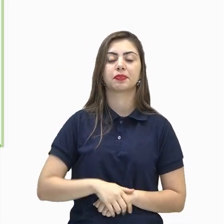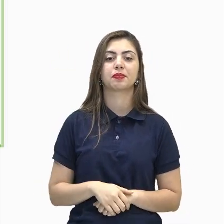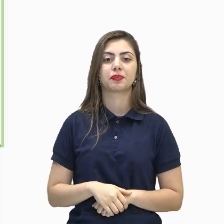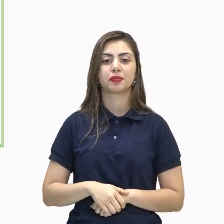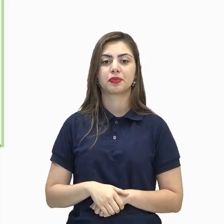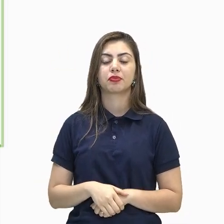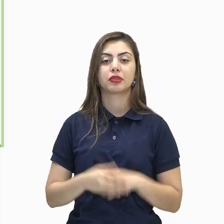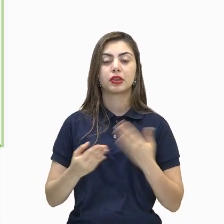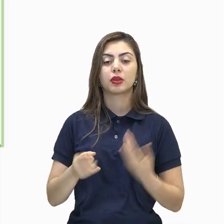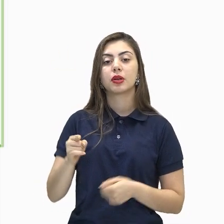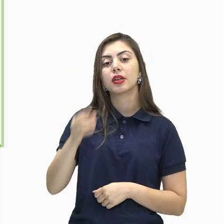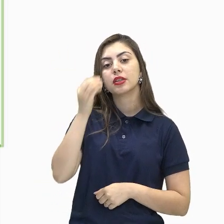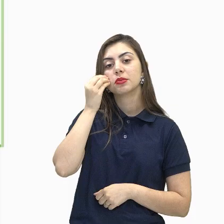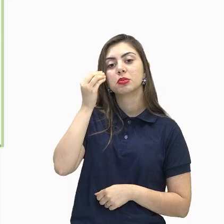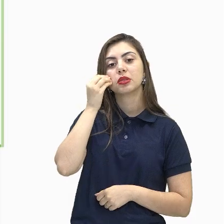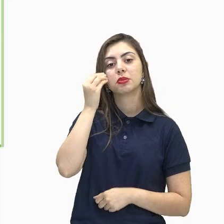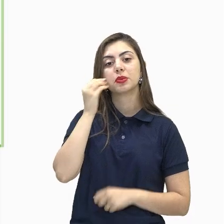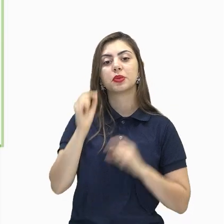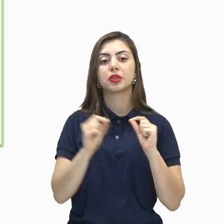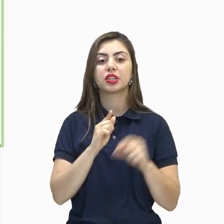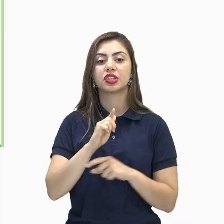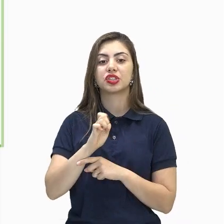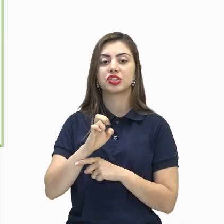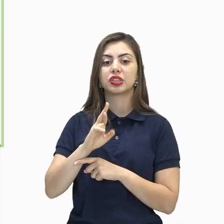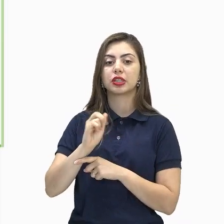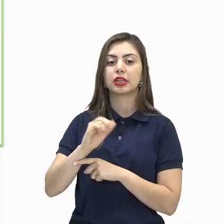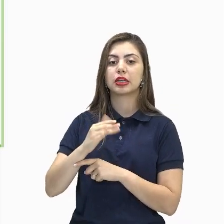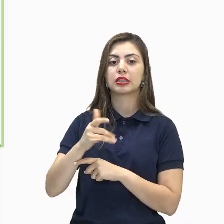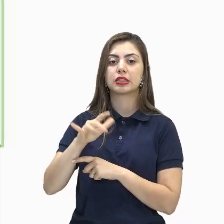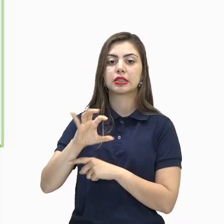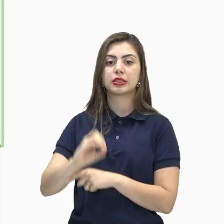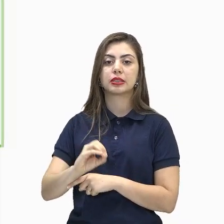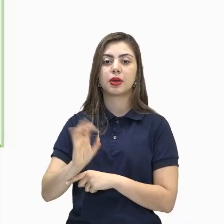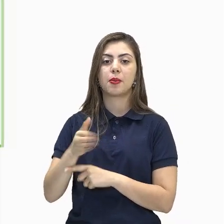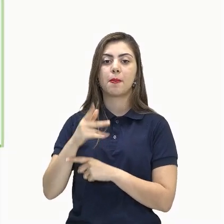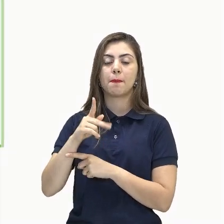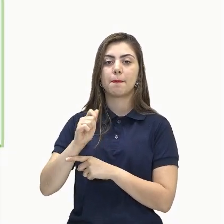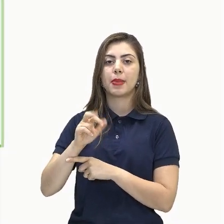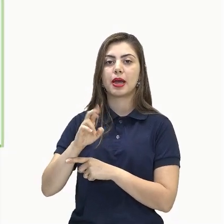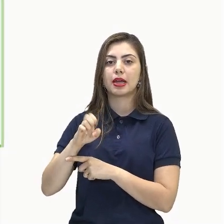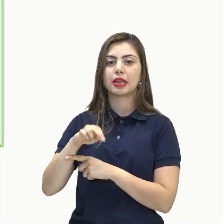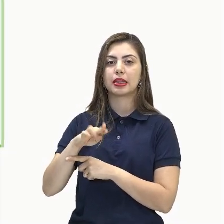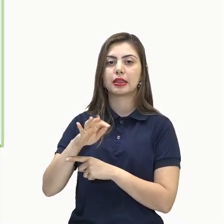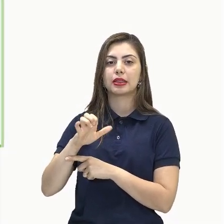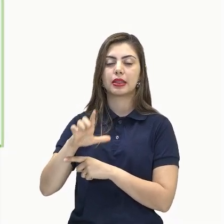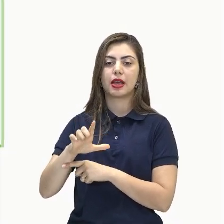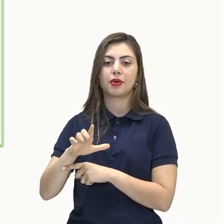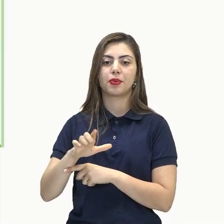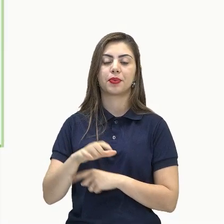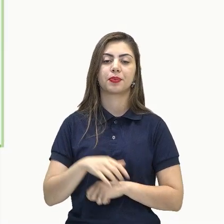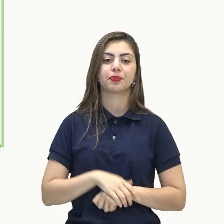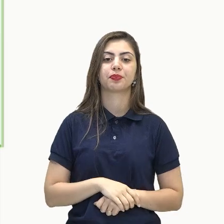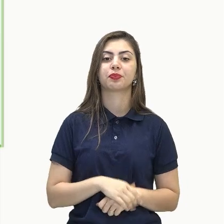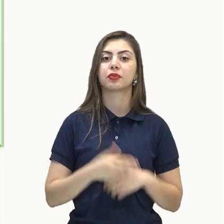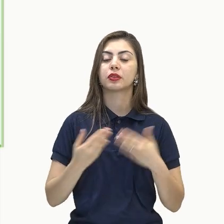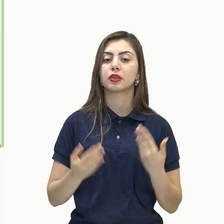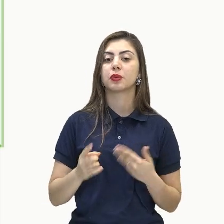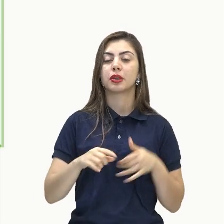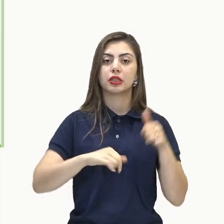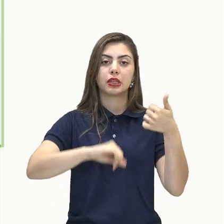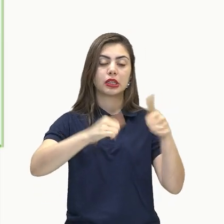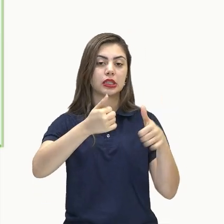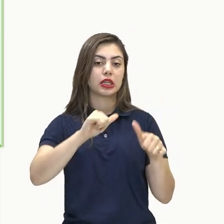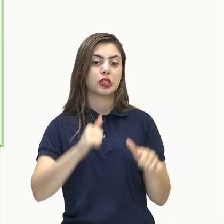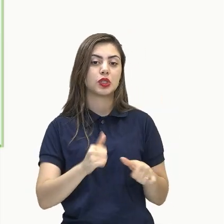nesse experimento, a geração parental, que era aquela de ervilhas puras. Vejam vocês que, nesse caso, ele analisou a condição